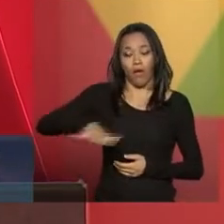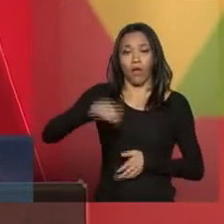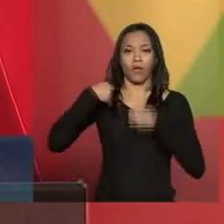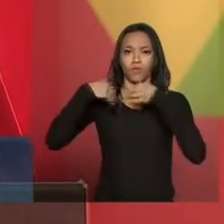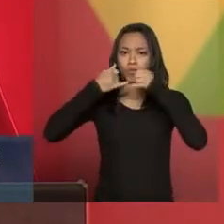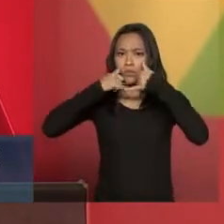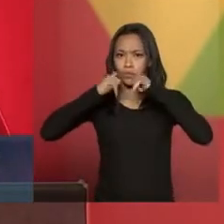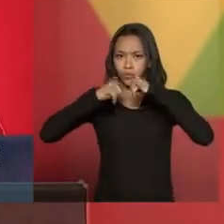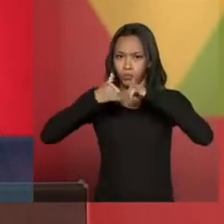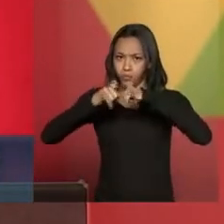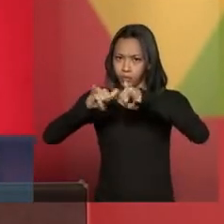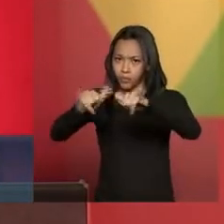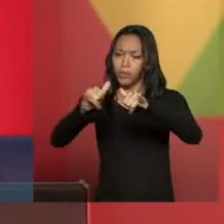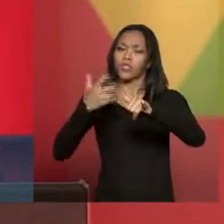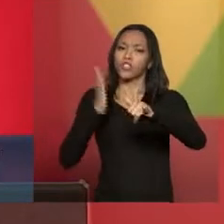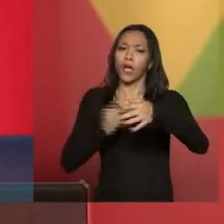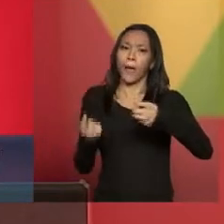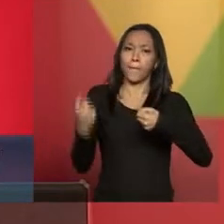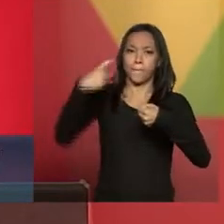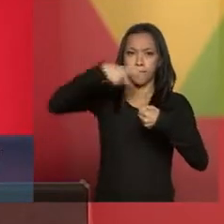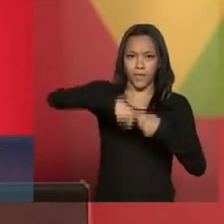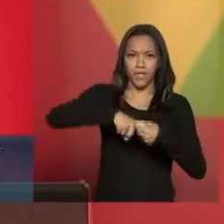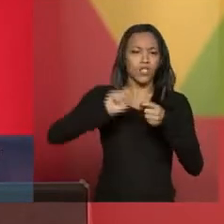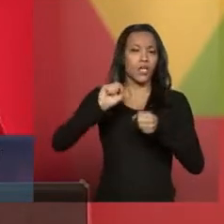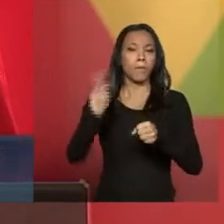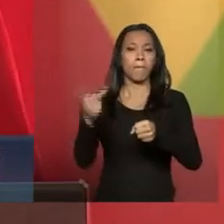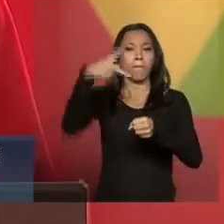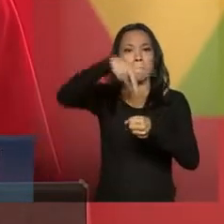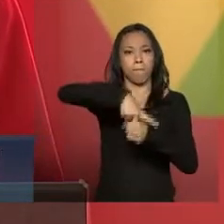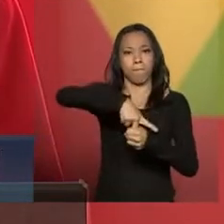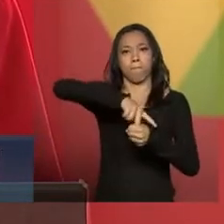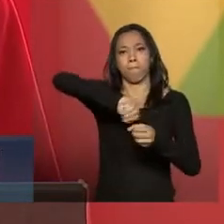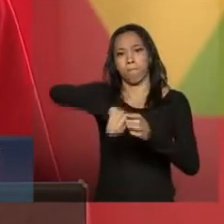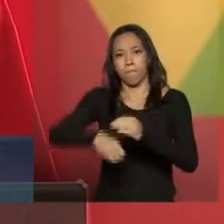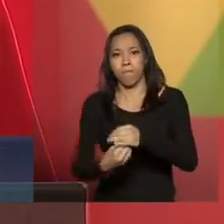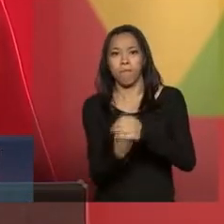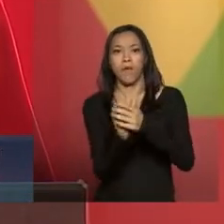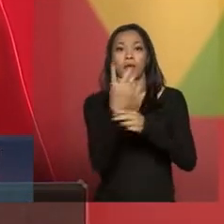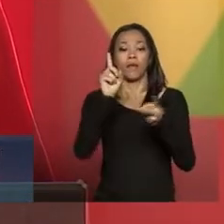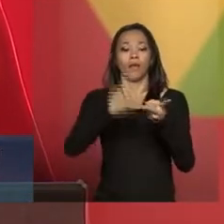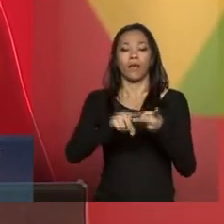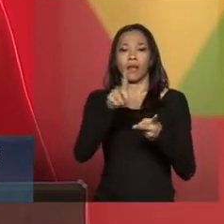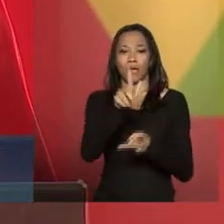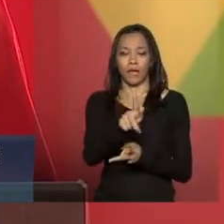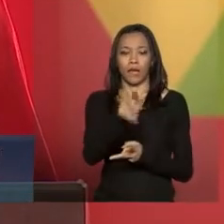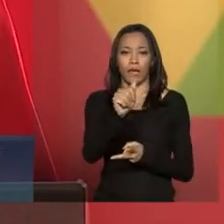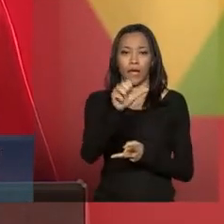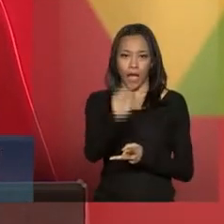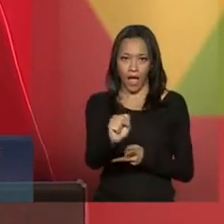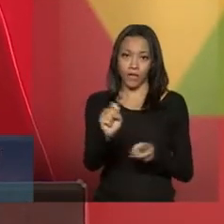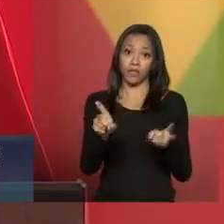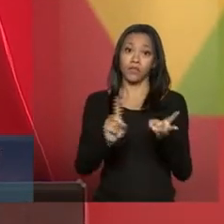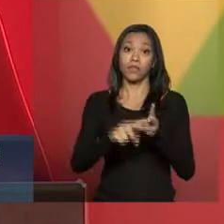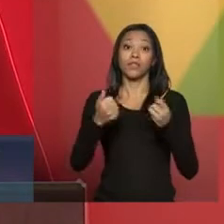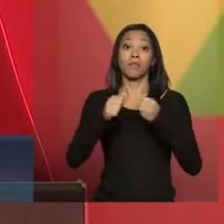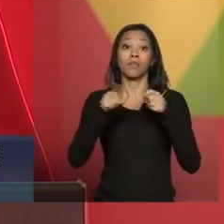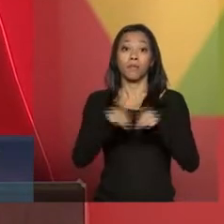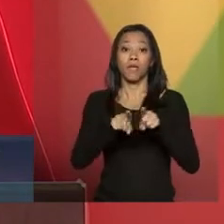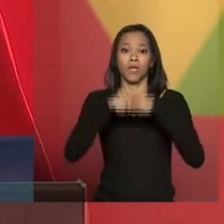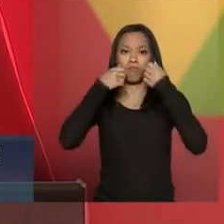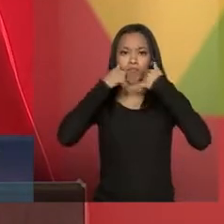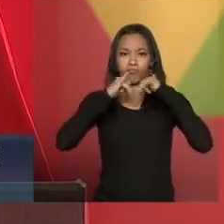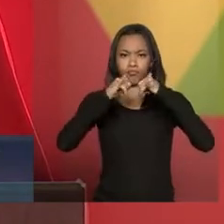parceria já consolidada em petróleo, gás e hidroeletricidade. Como vocês